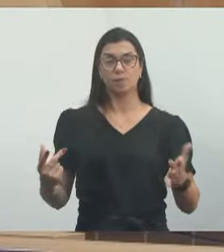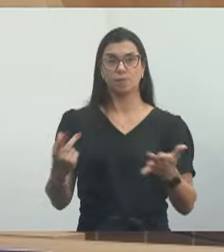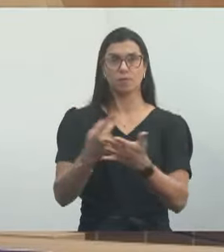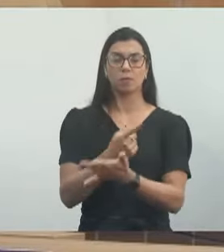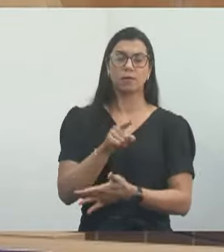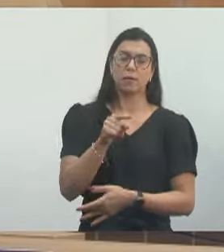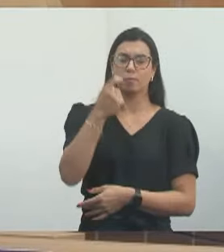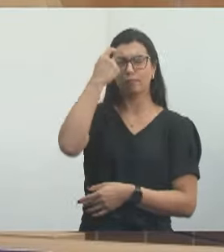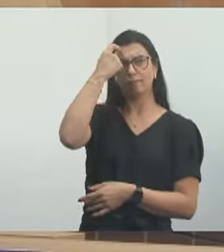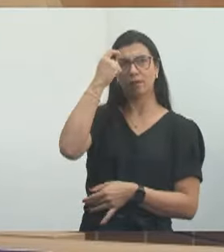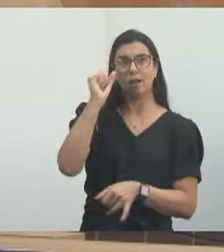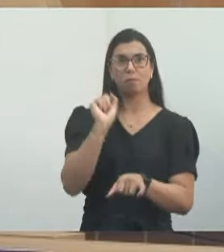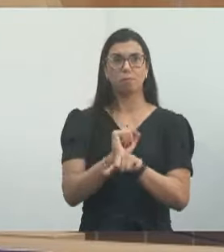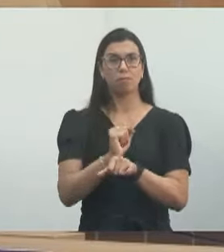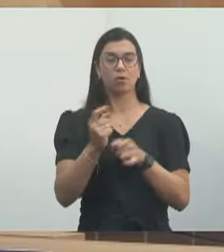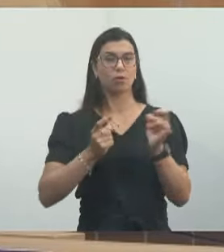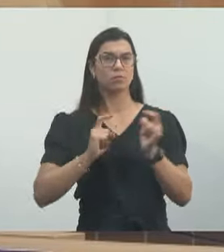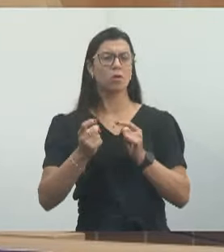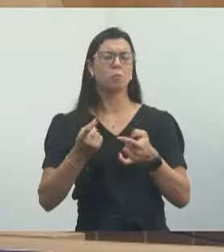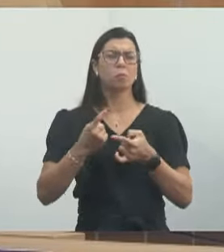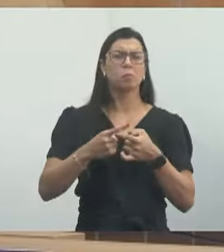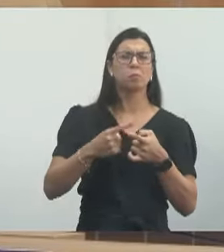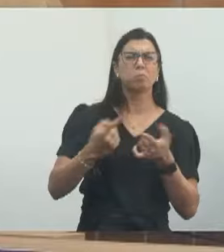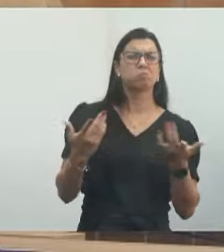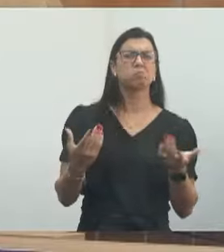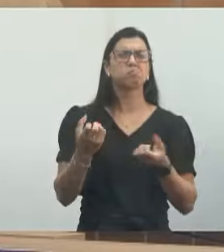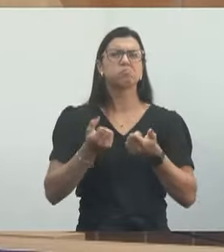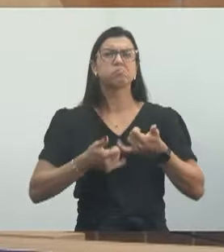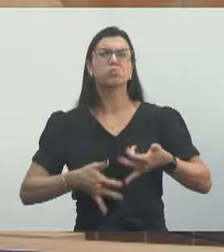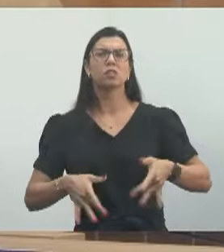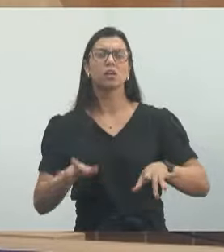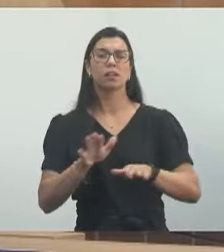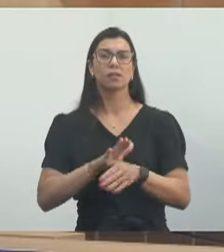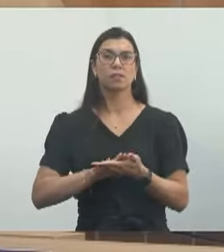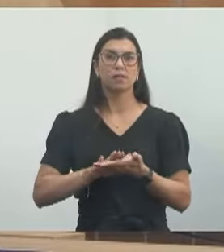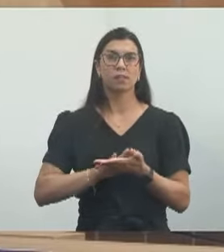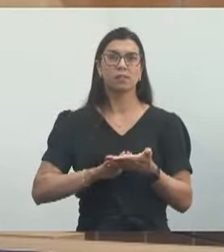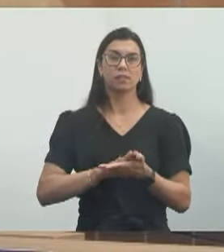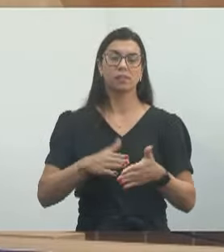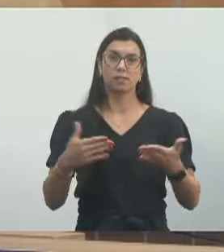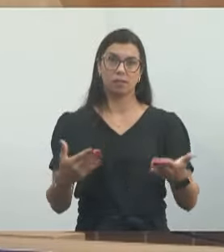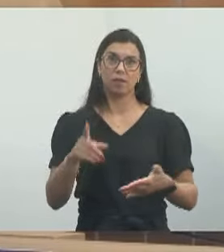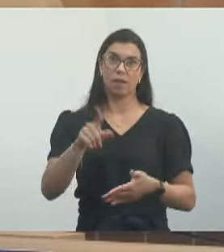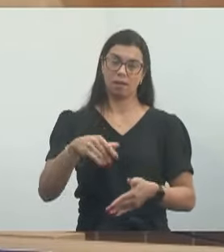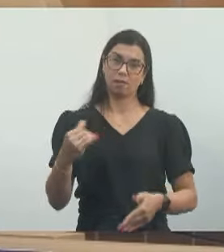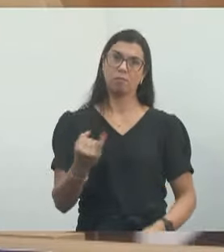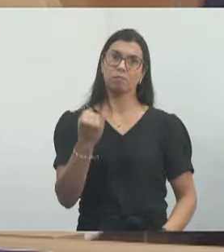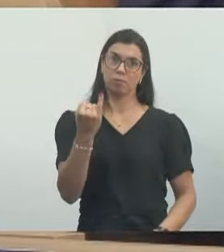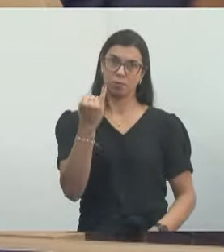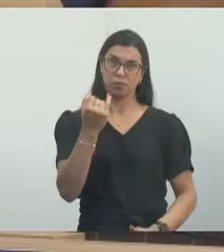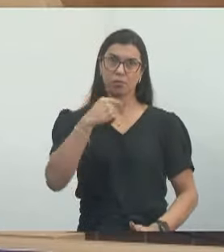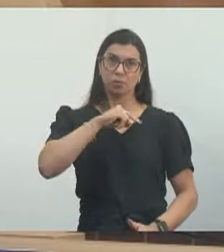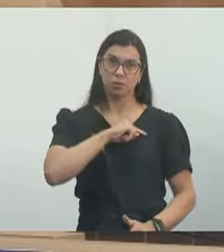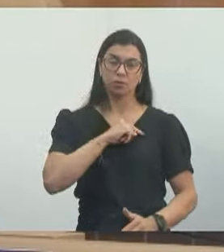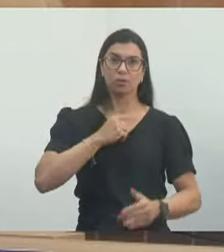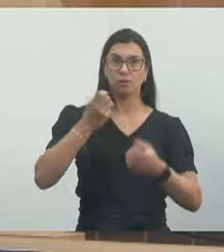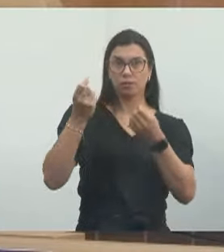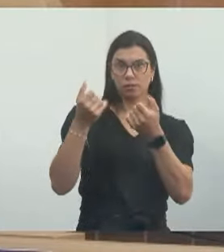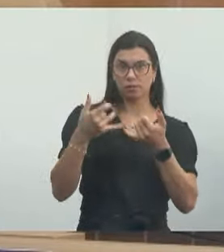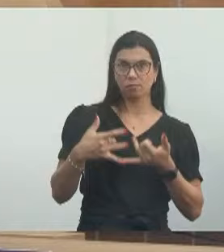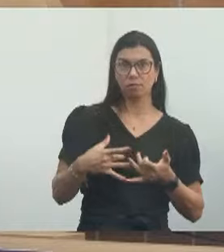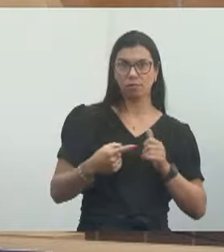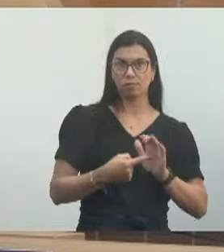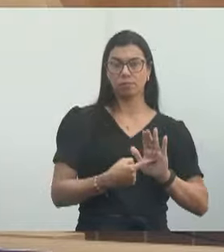achar, suspendeu a sessão, mas suspendeu por quê? Não dá uma satisfação, né? Então, eu acho que é prudente a gente fazer